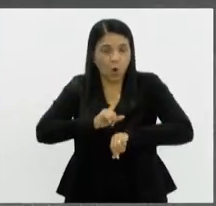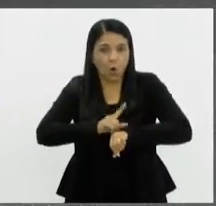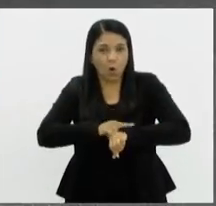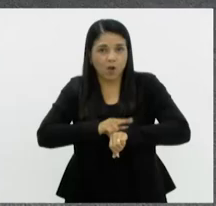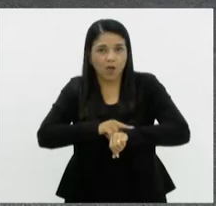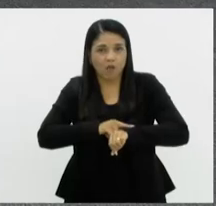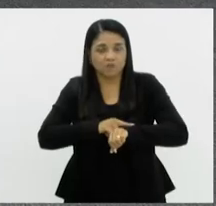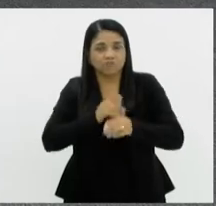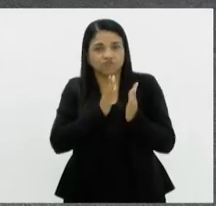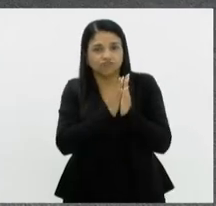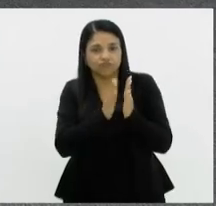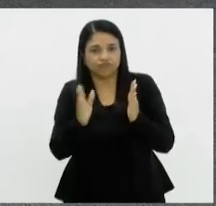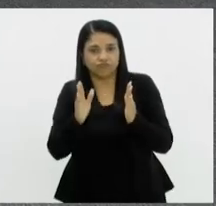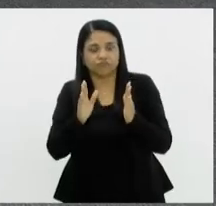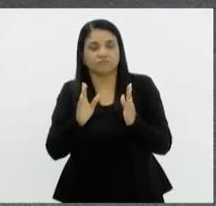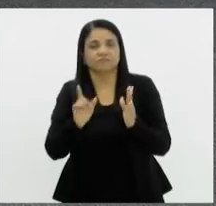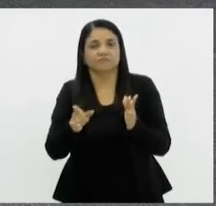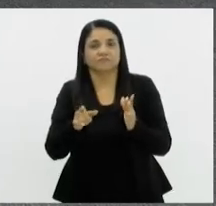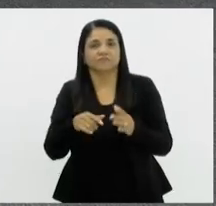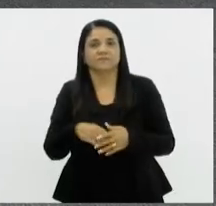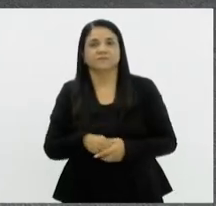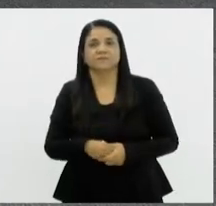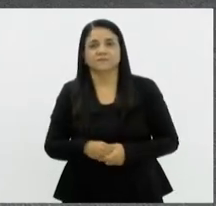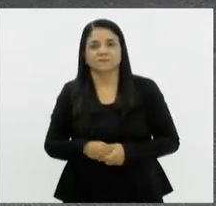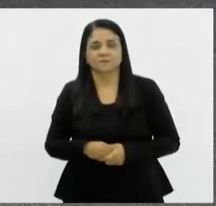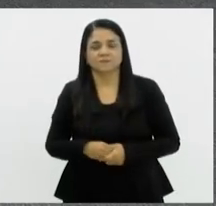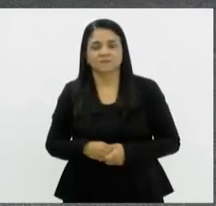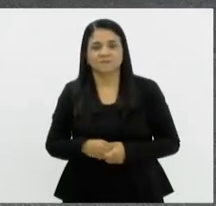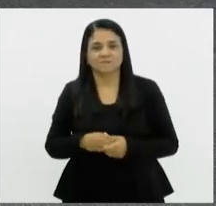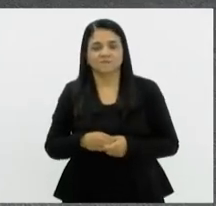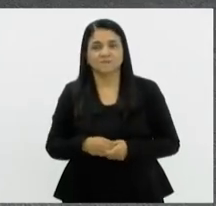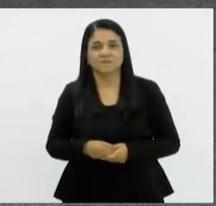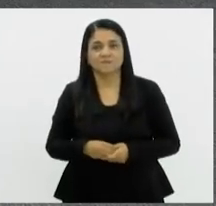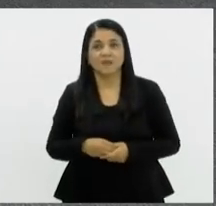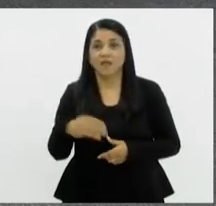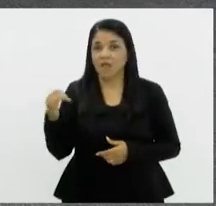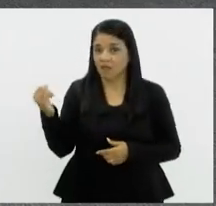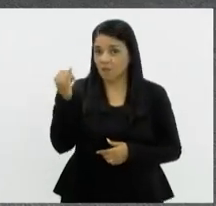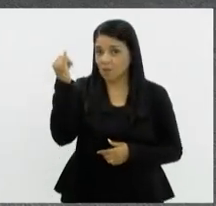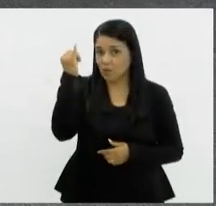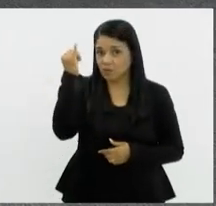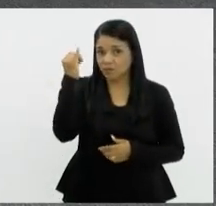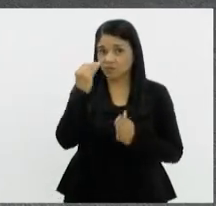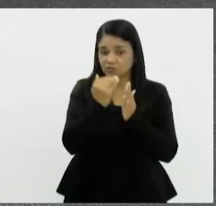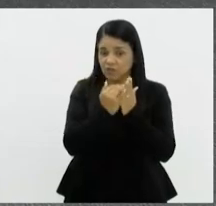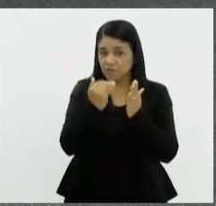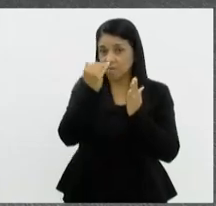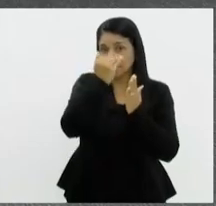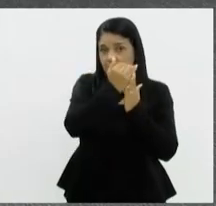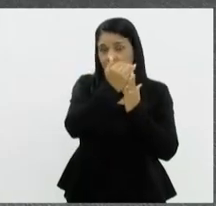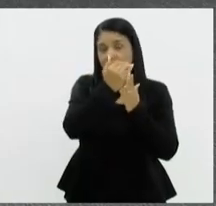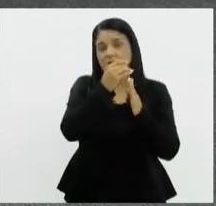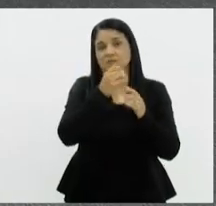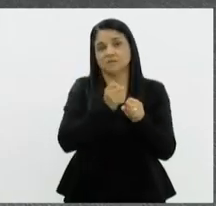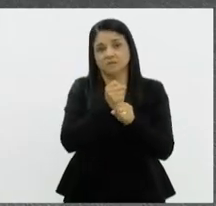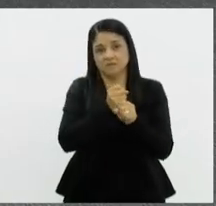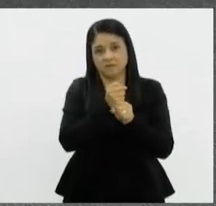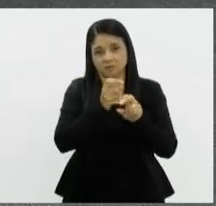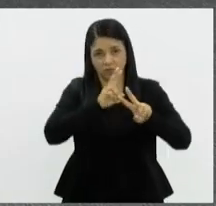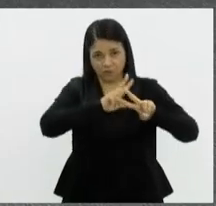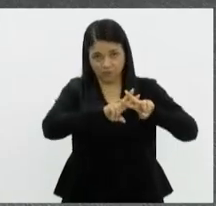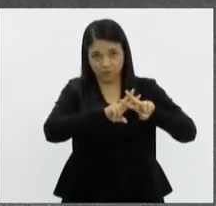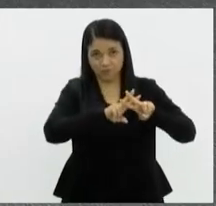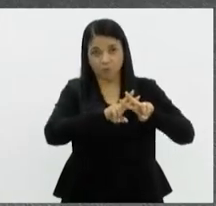concluir talvez talvez tão ou mais importante do que levar a pena é garantir que elas sejam efetivamente